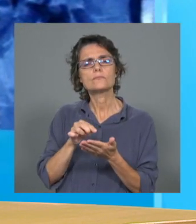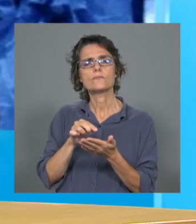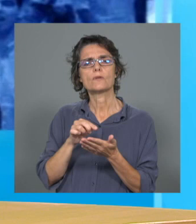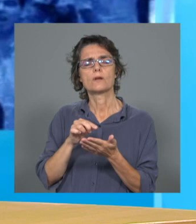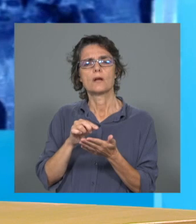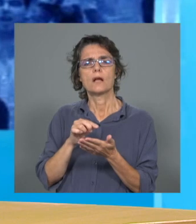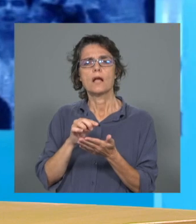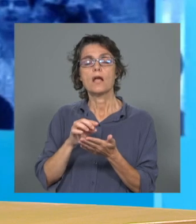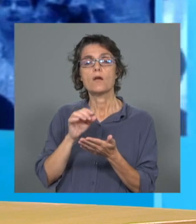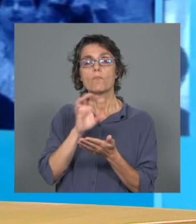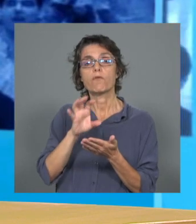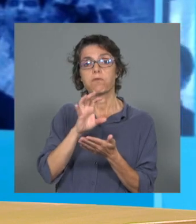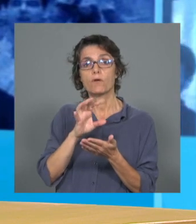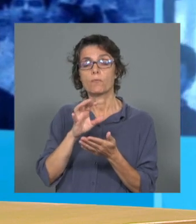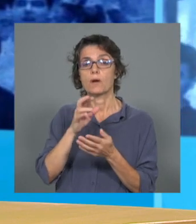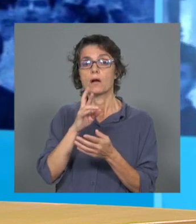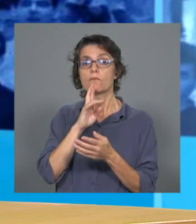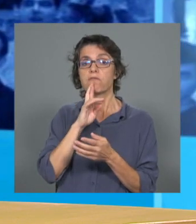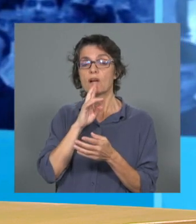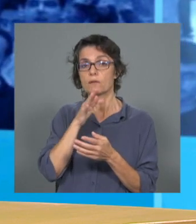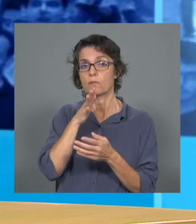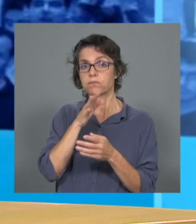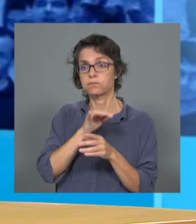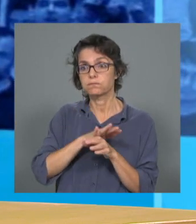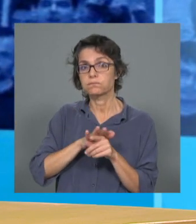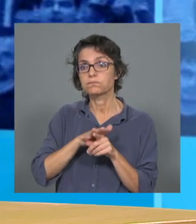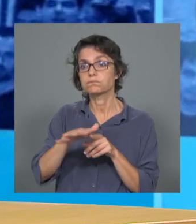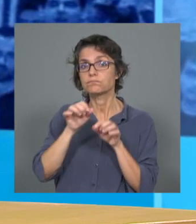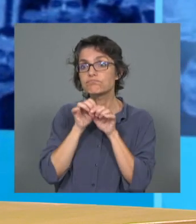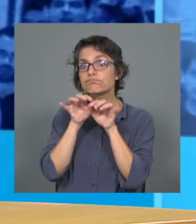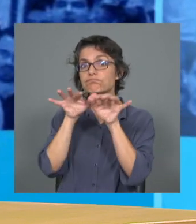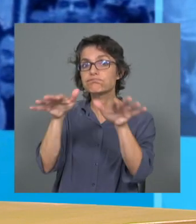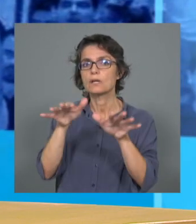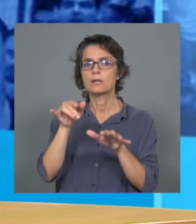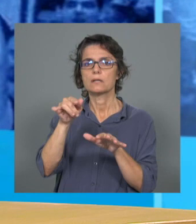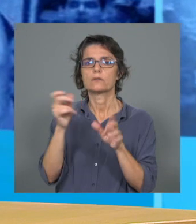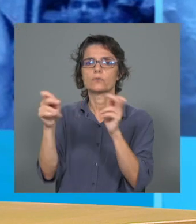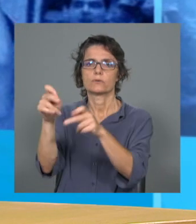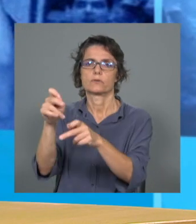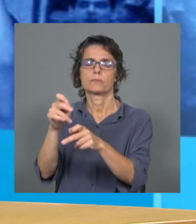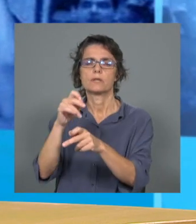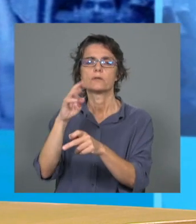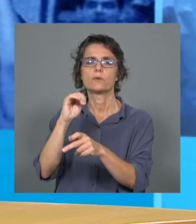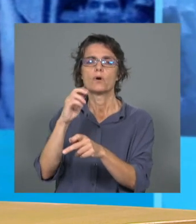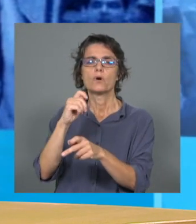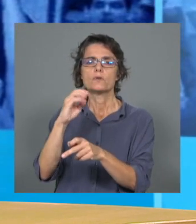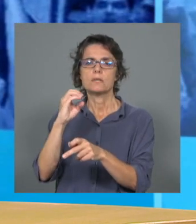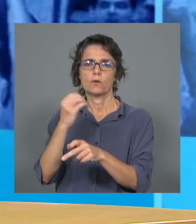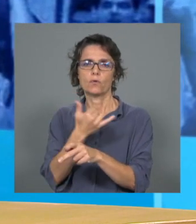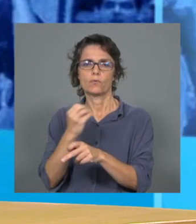que catapultaram a mensagem de Fátima como a tal chave de leitura para os acontecimentos do século XX, desde a